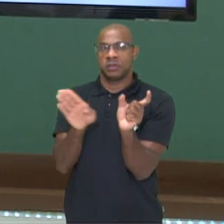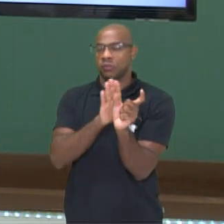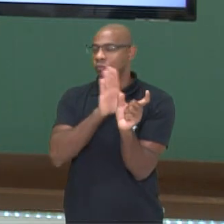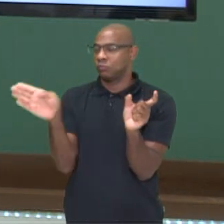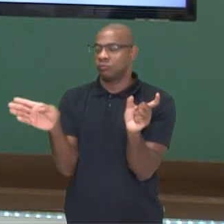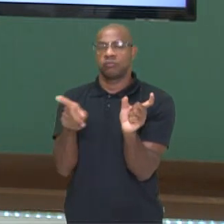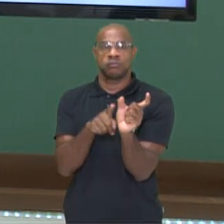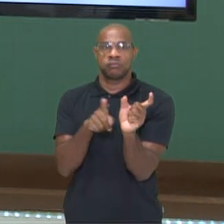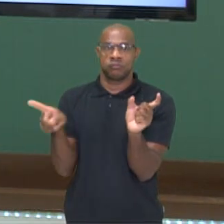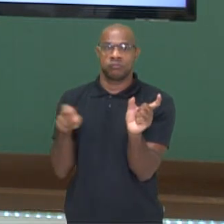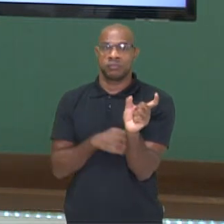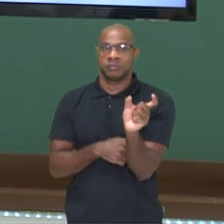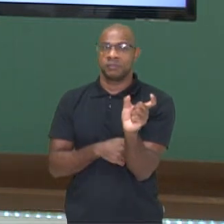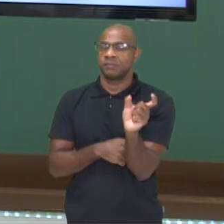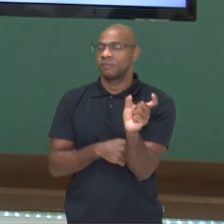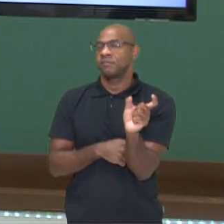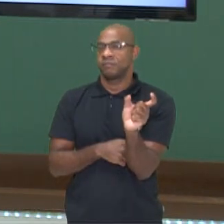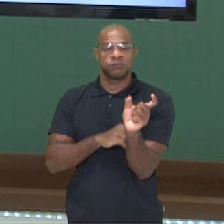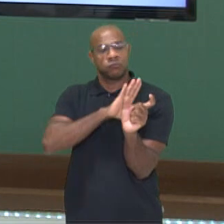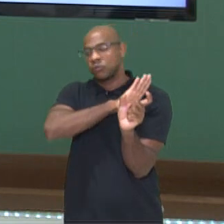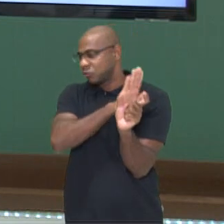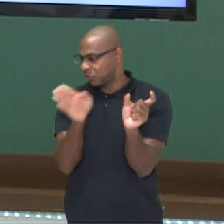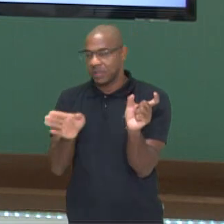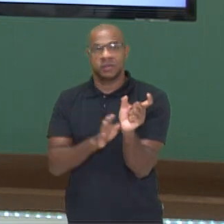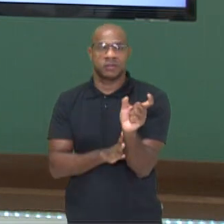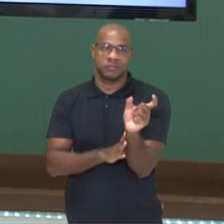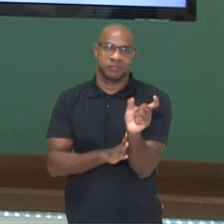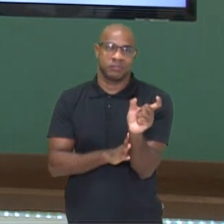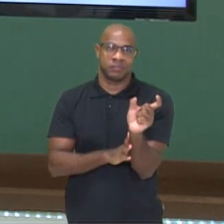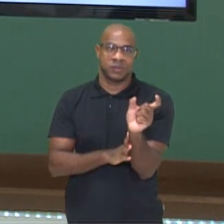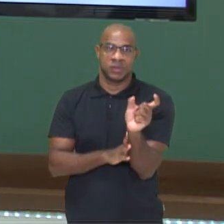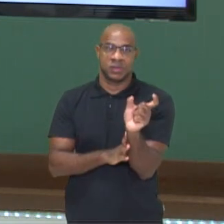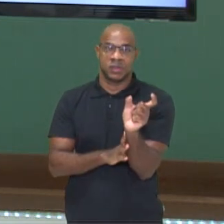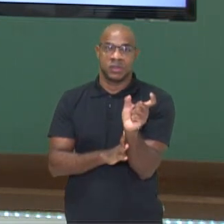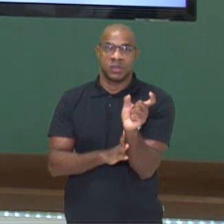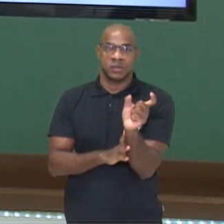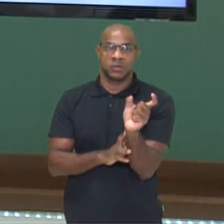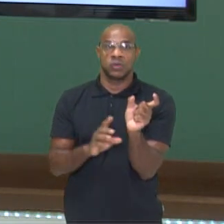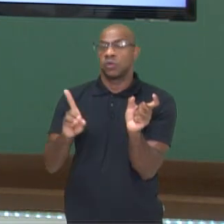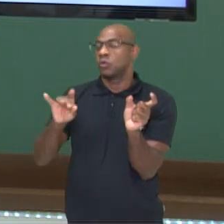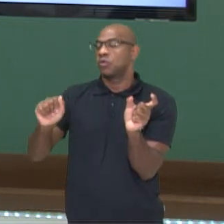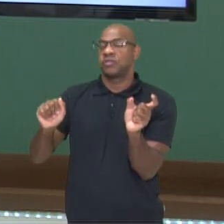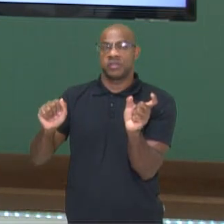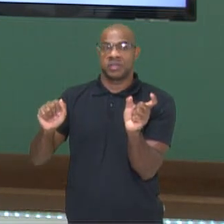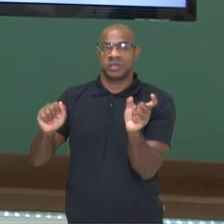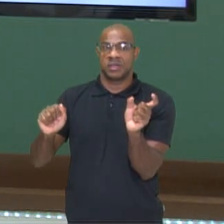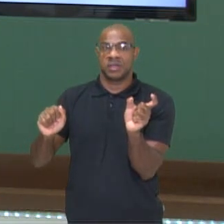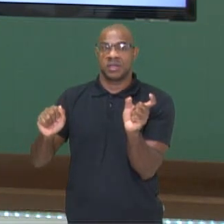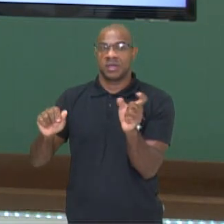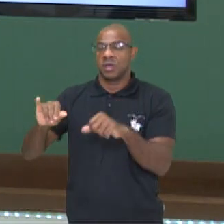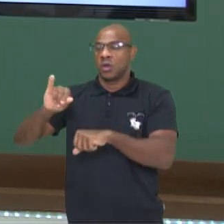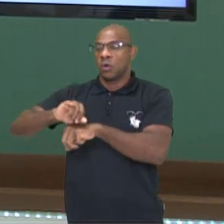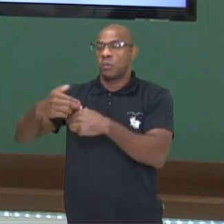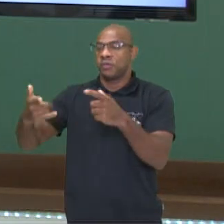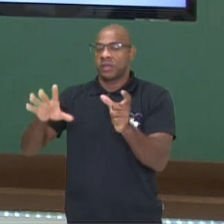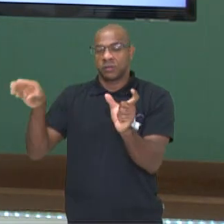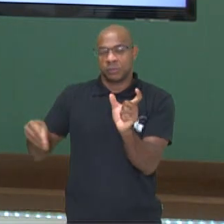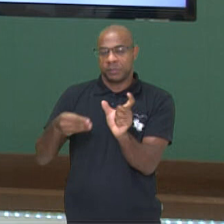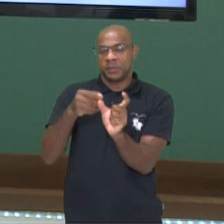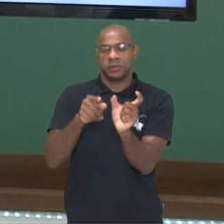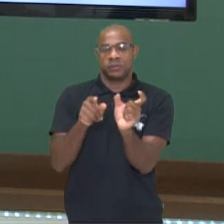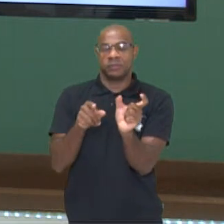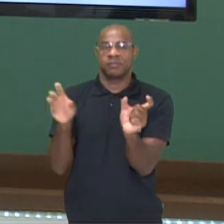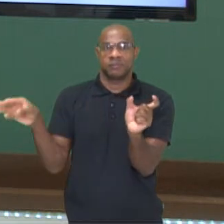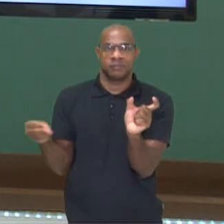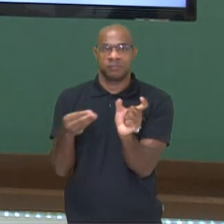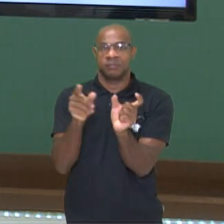dia. Deixa o dia. O objeto completou o verbo. Agora, lindo e perfeito são características de quem? Do